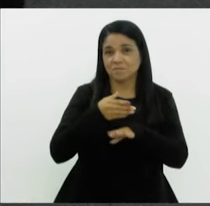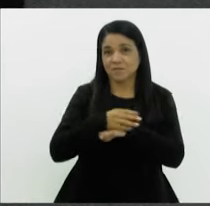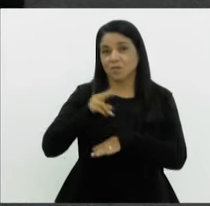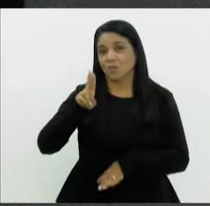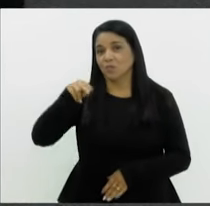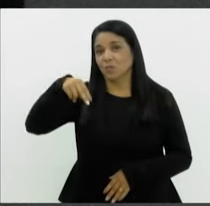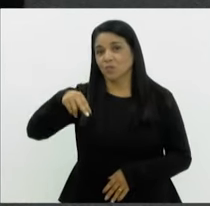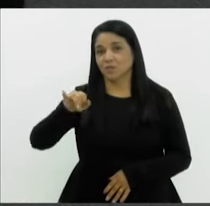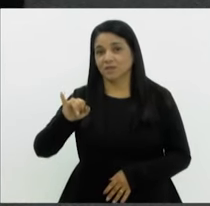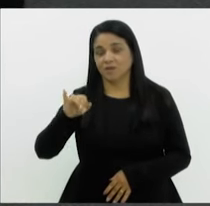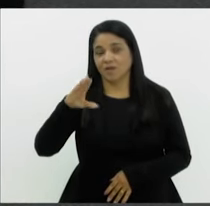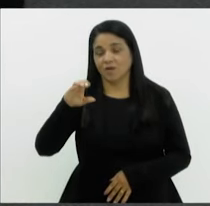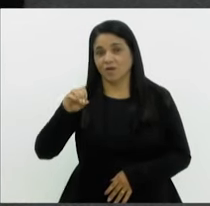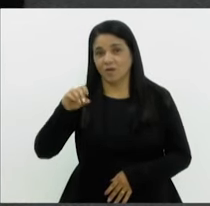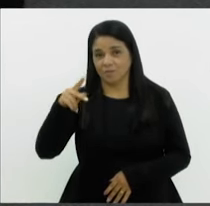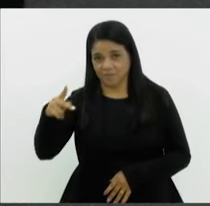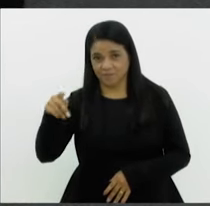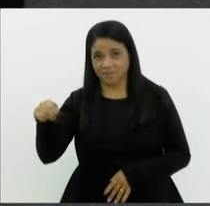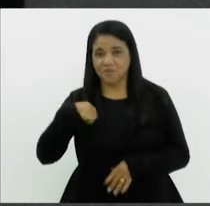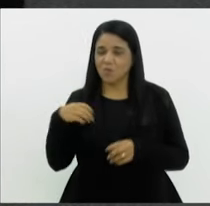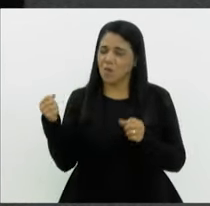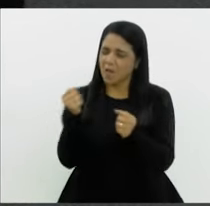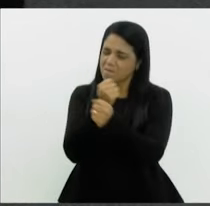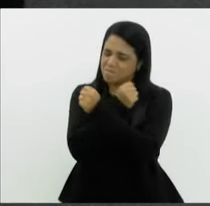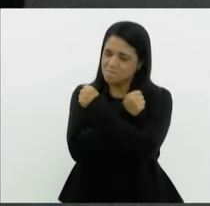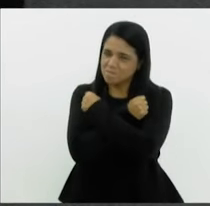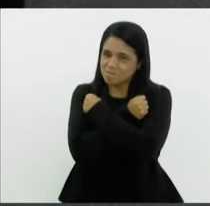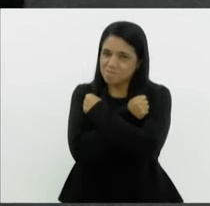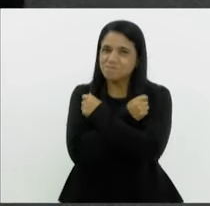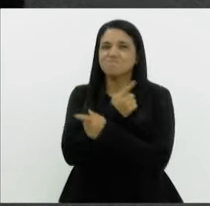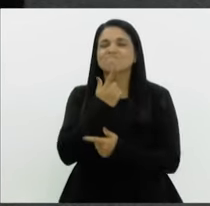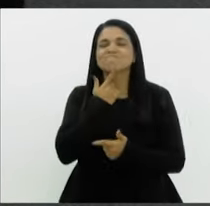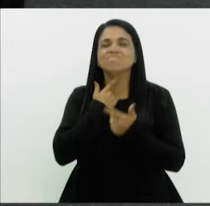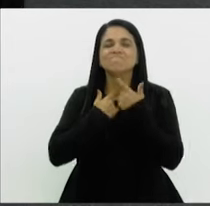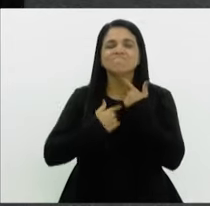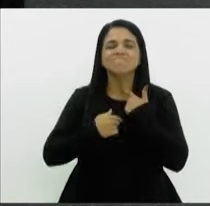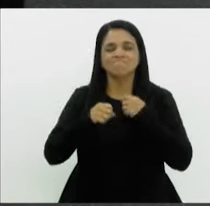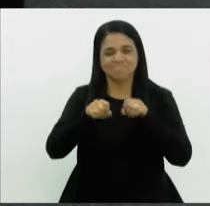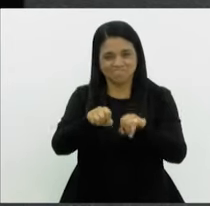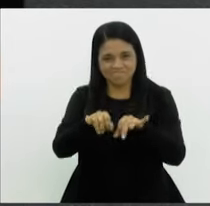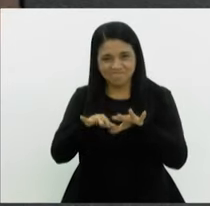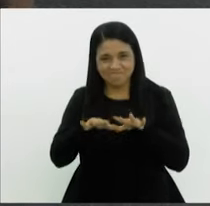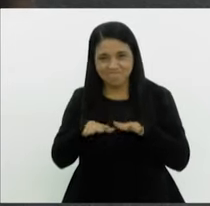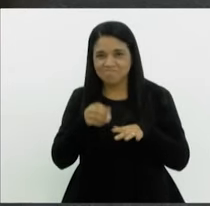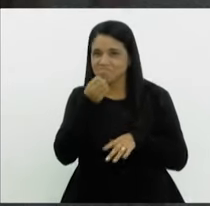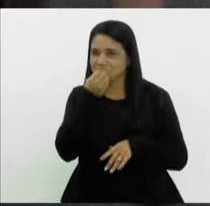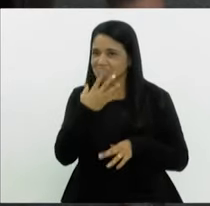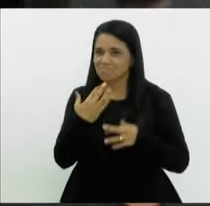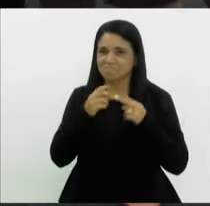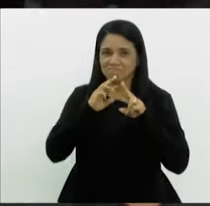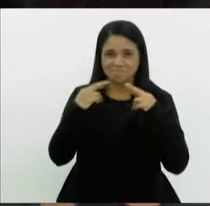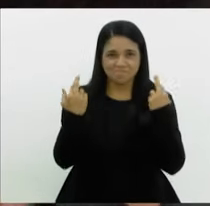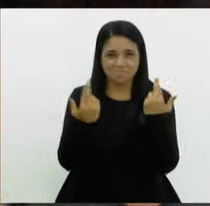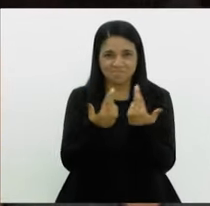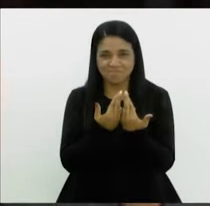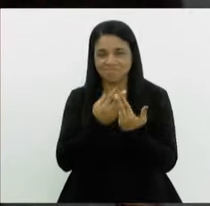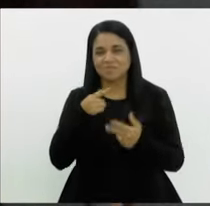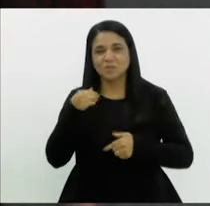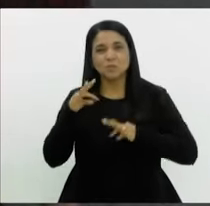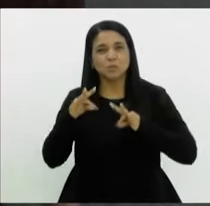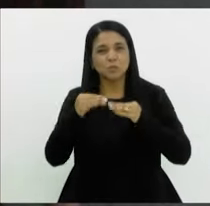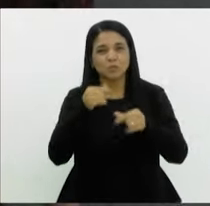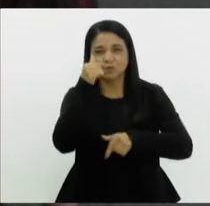aqui mandar um abraço, desejar uma boa assembleia para todos os